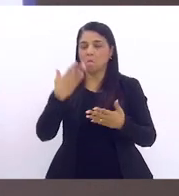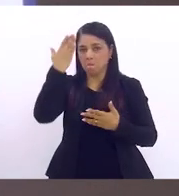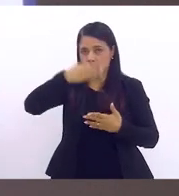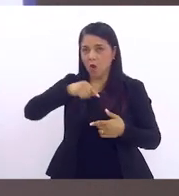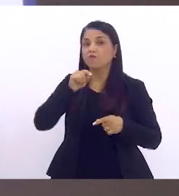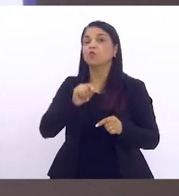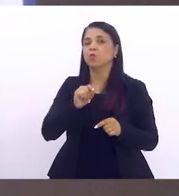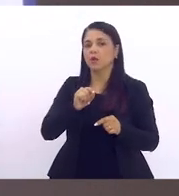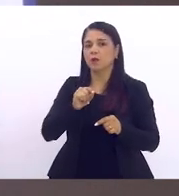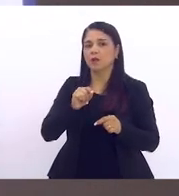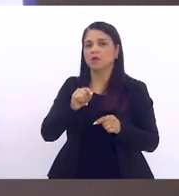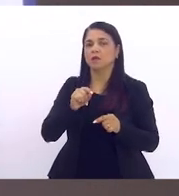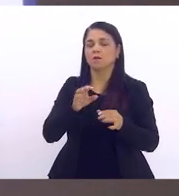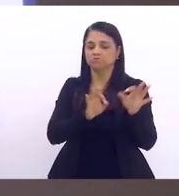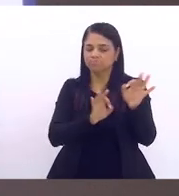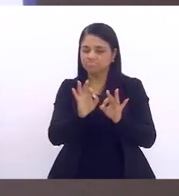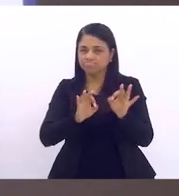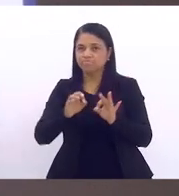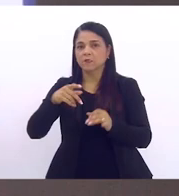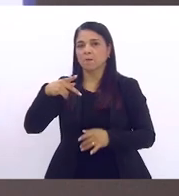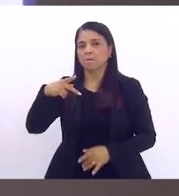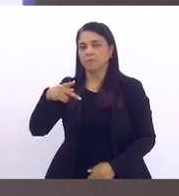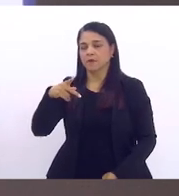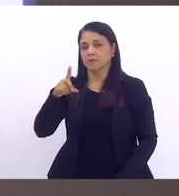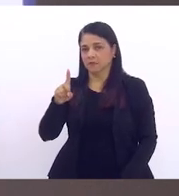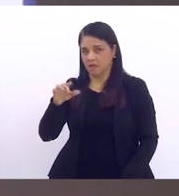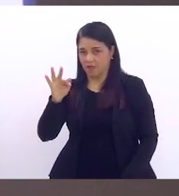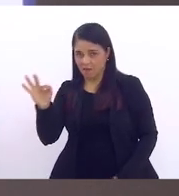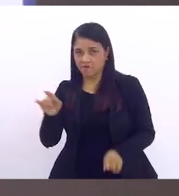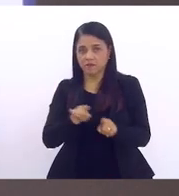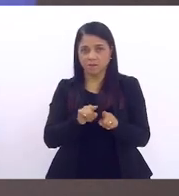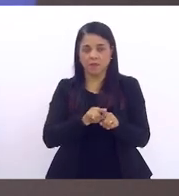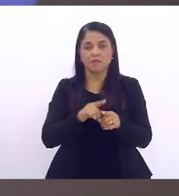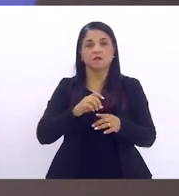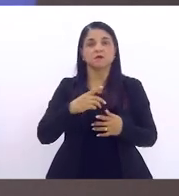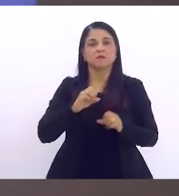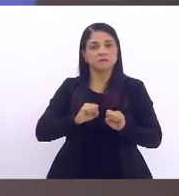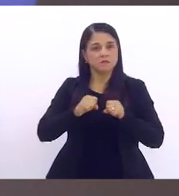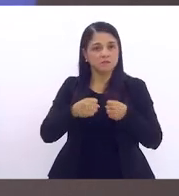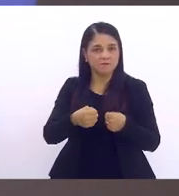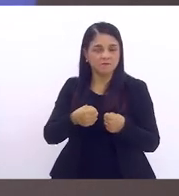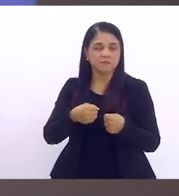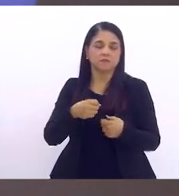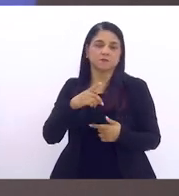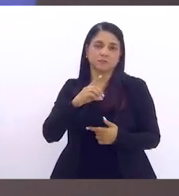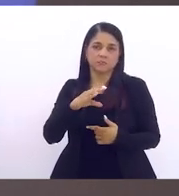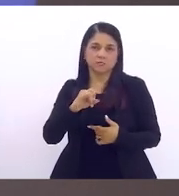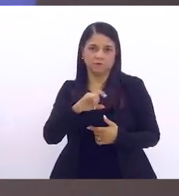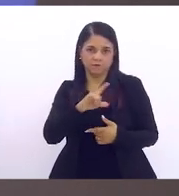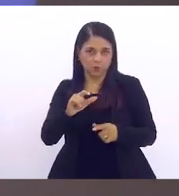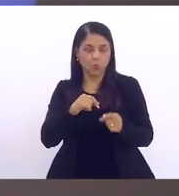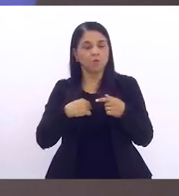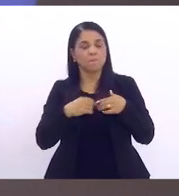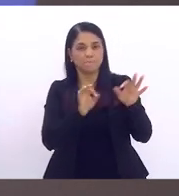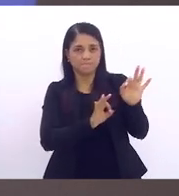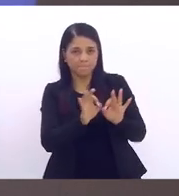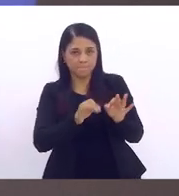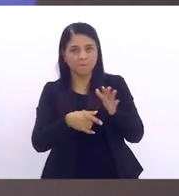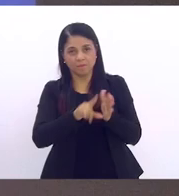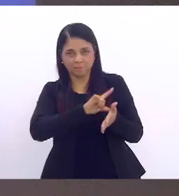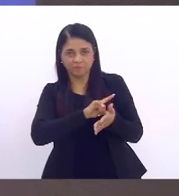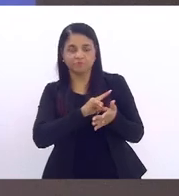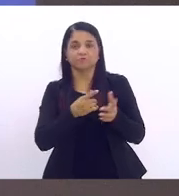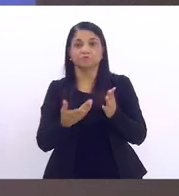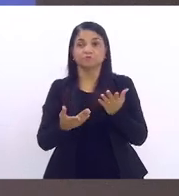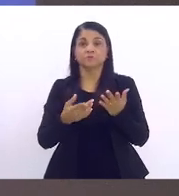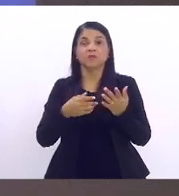pessoal da PRF Defesa Civil que tem todo o Noal e junto com o pessoal do nosso de de de operação quando uma deputada comentou a